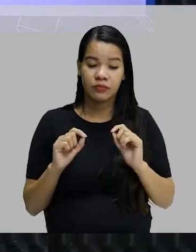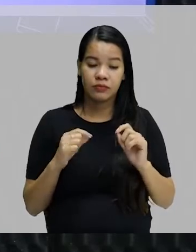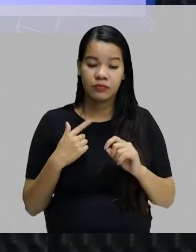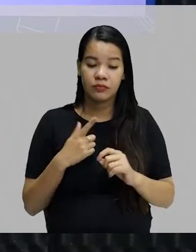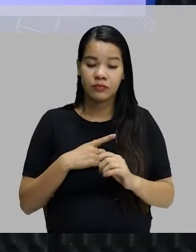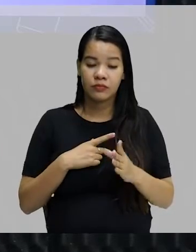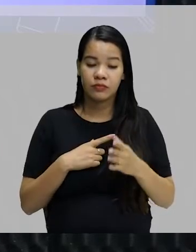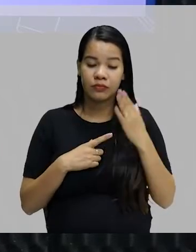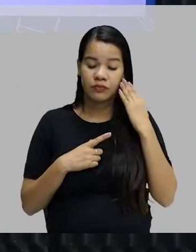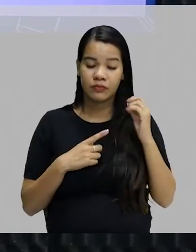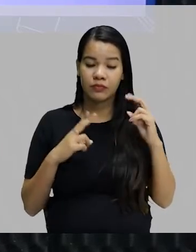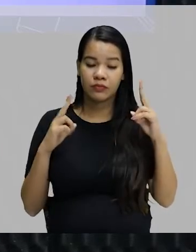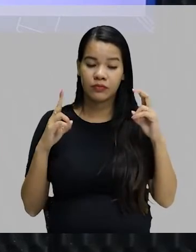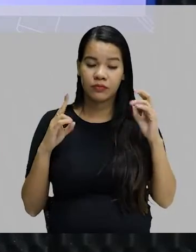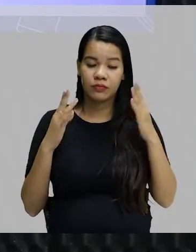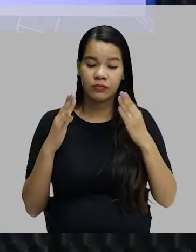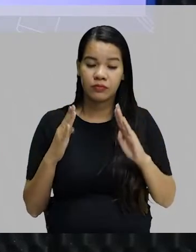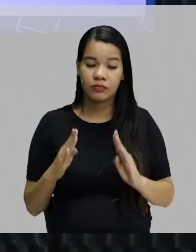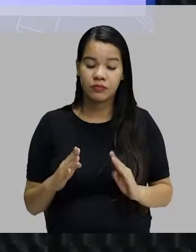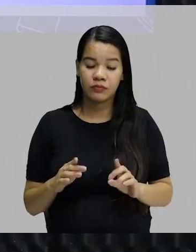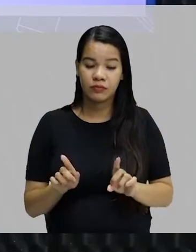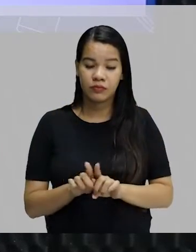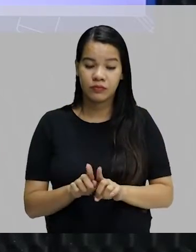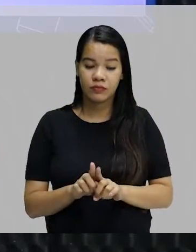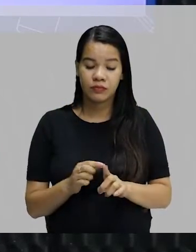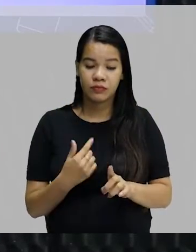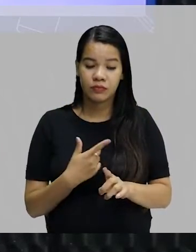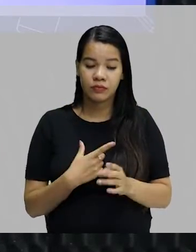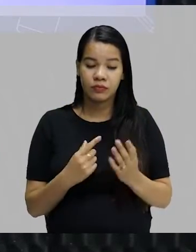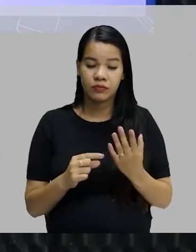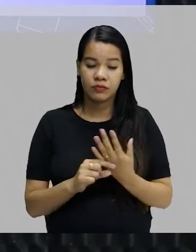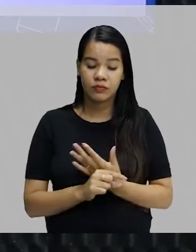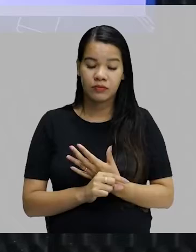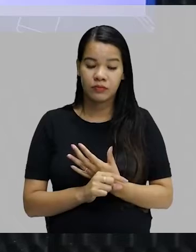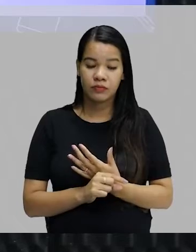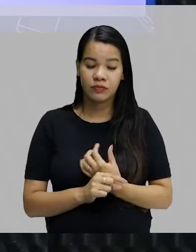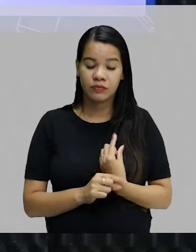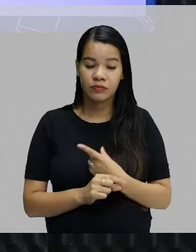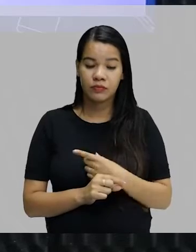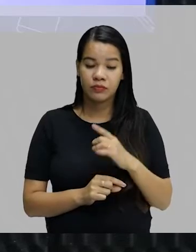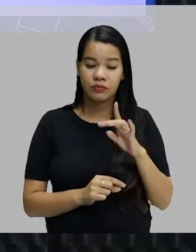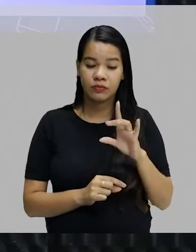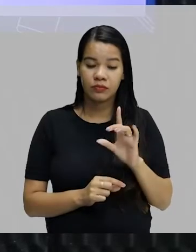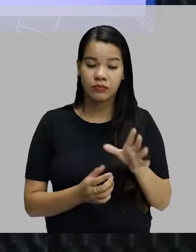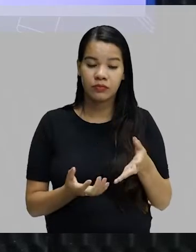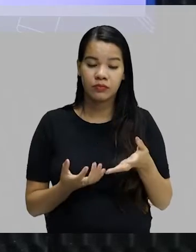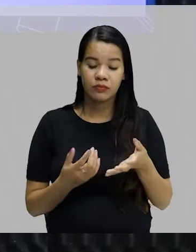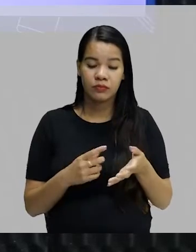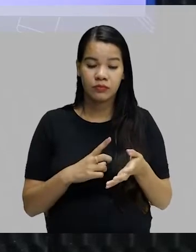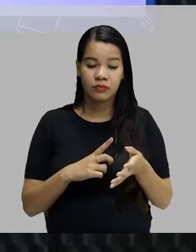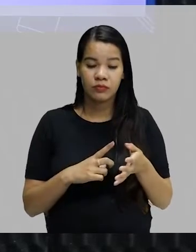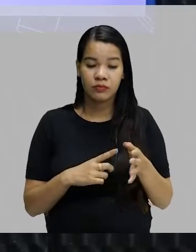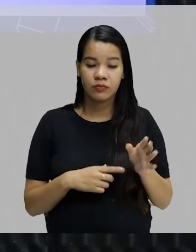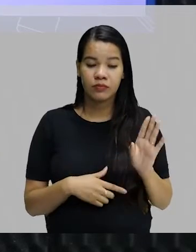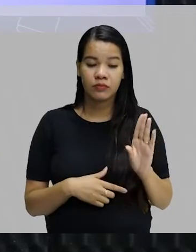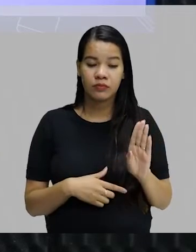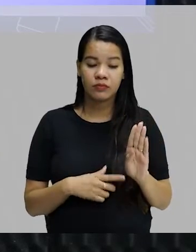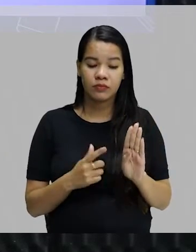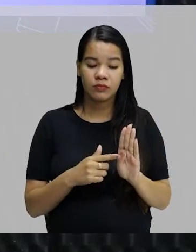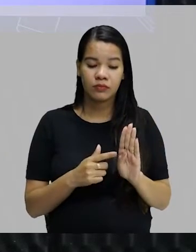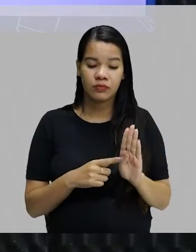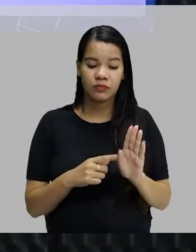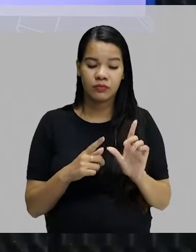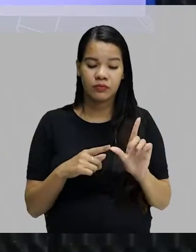a filosofia analítica e o nosso autor Wittgenstein, então aqui nós só temos uma alternativa a seguir, que é a letra B de